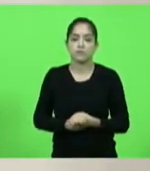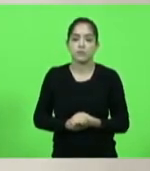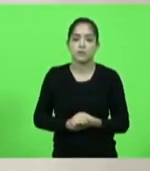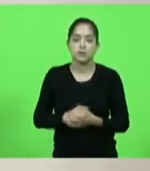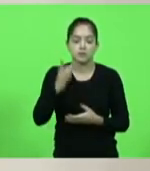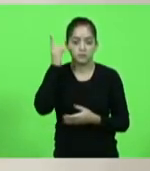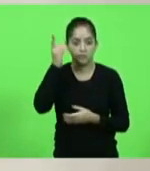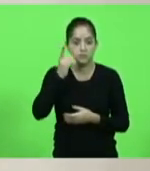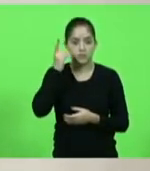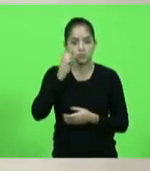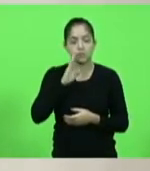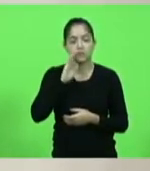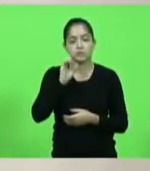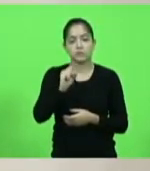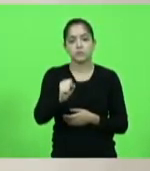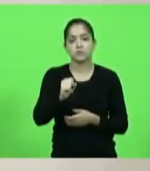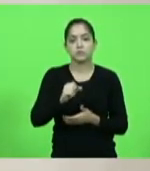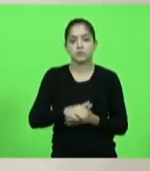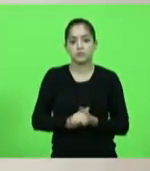Deputado Bruno Souza.